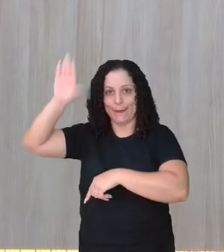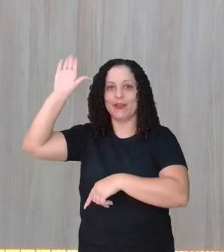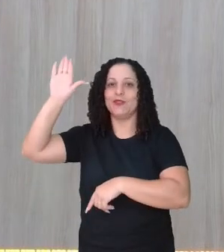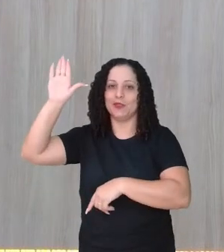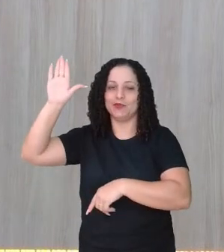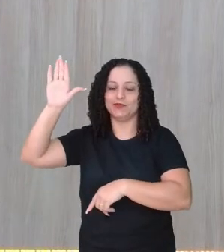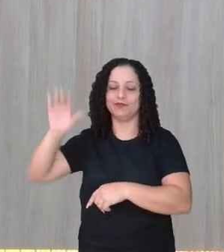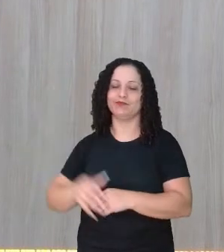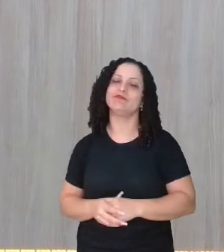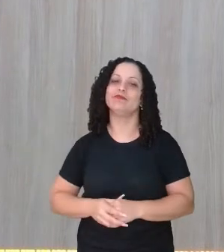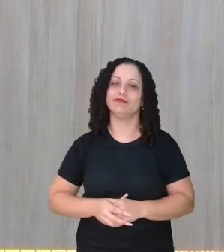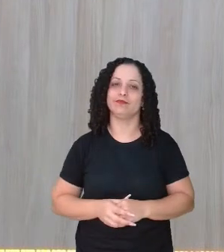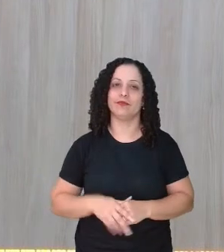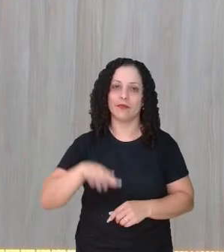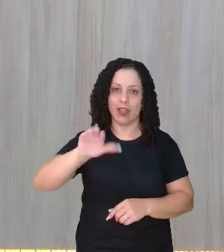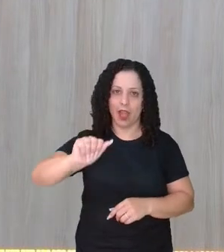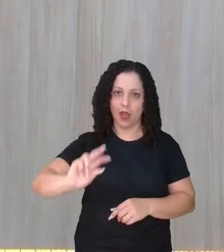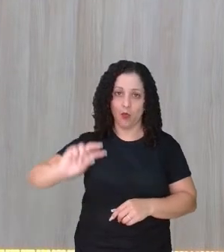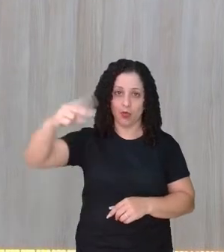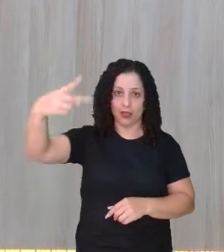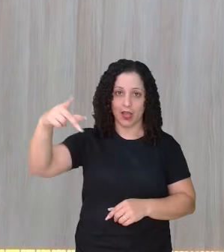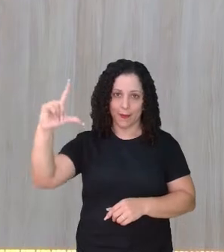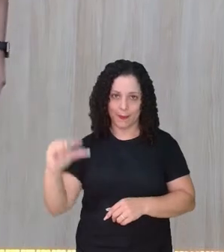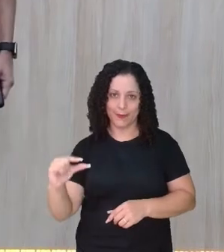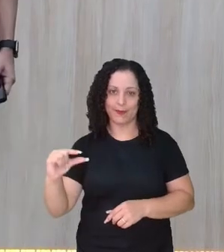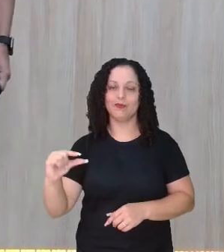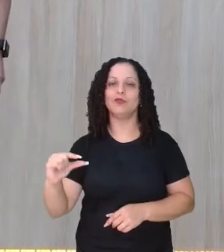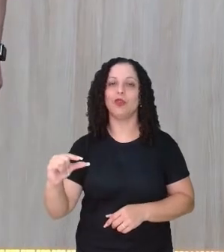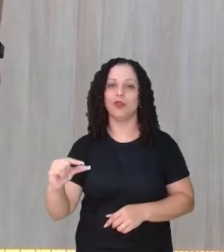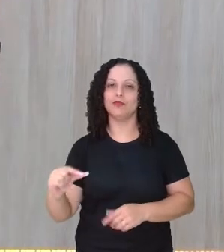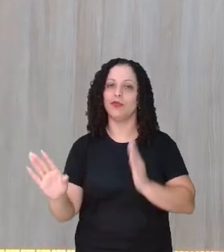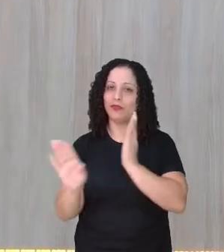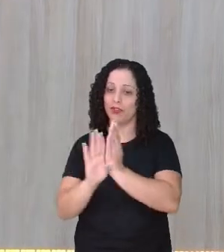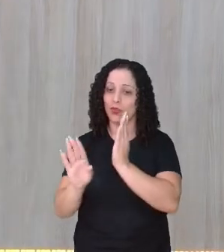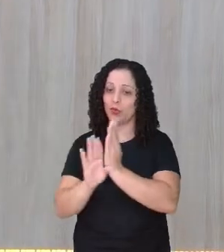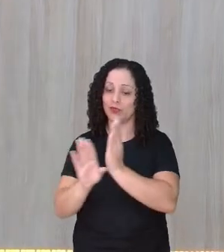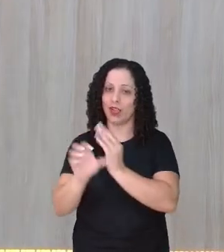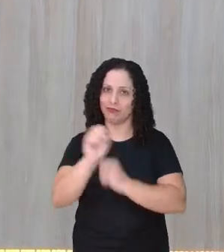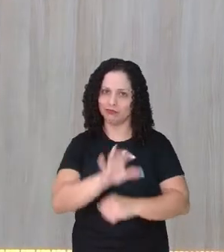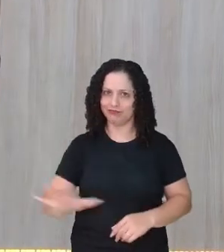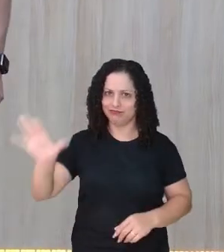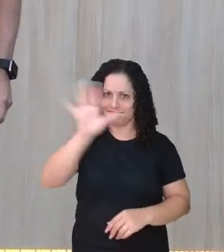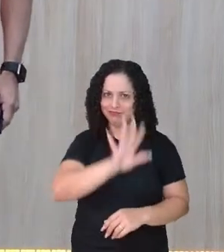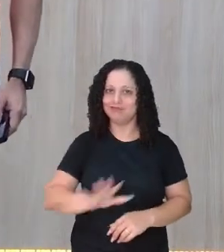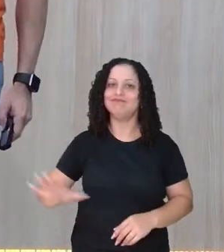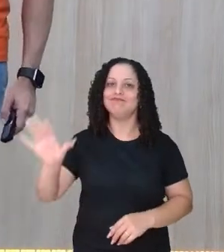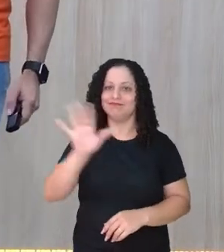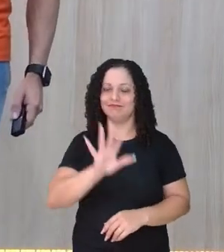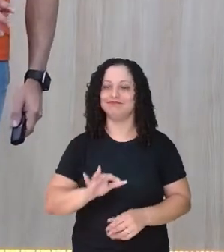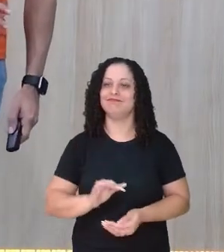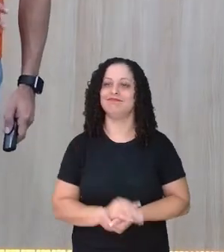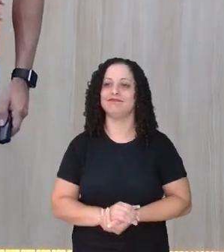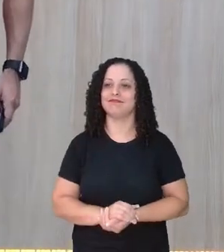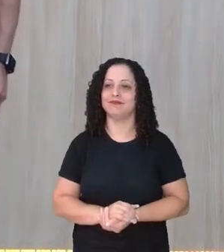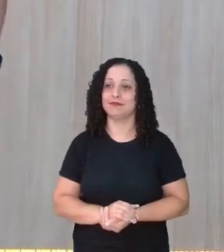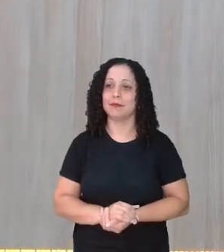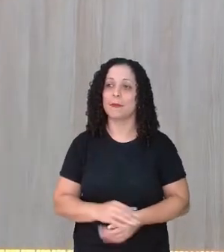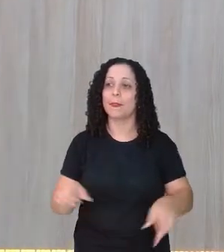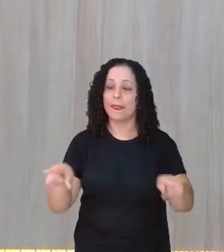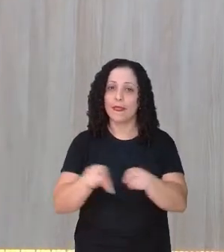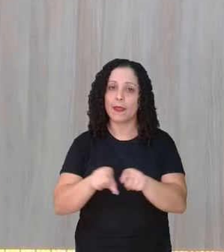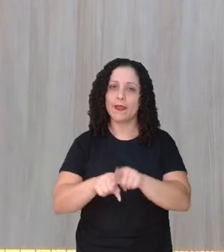A elevado ao quadrado, certo? Por isso que você vai encontrar a área aí tranquilamente, certo? Vai